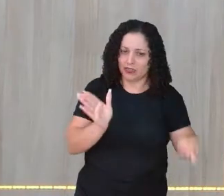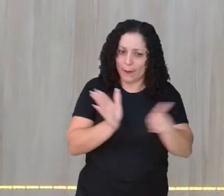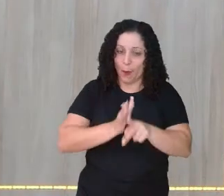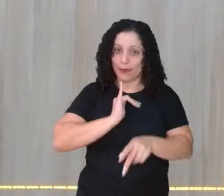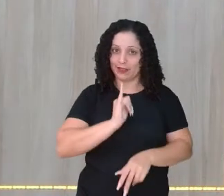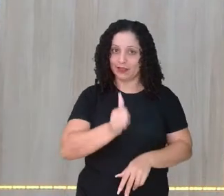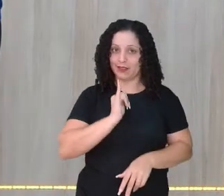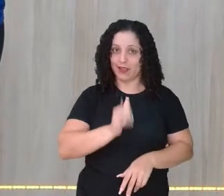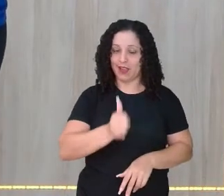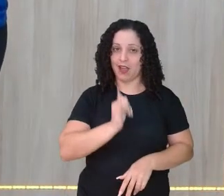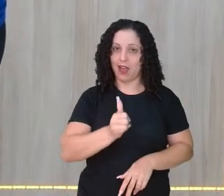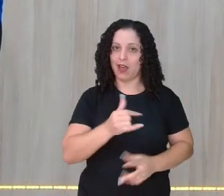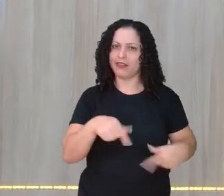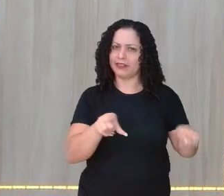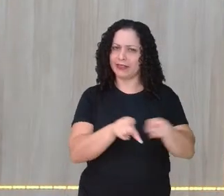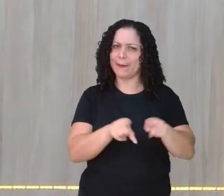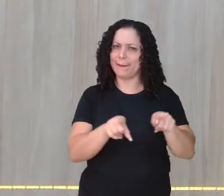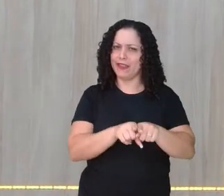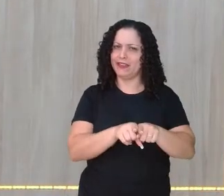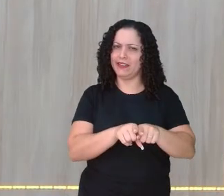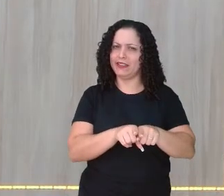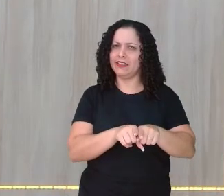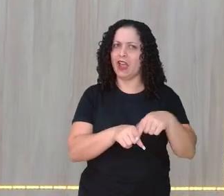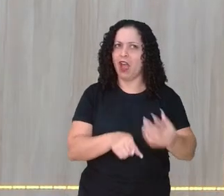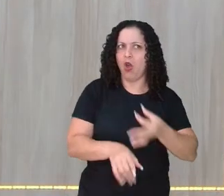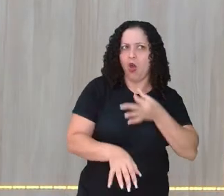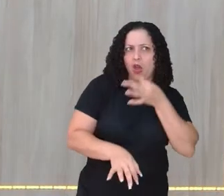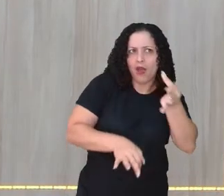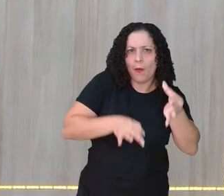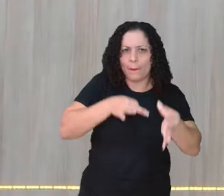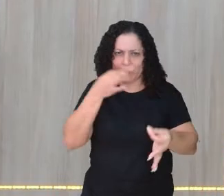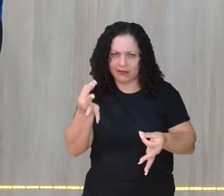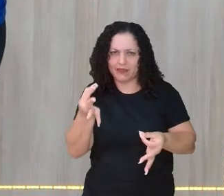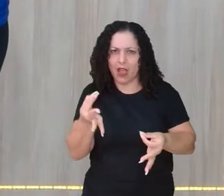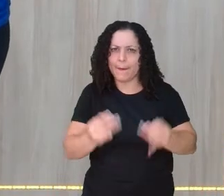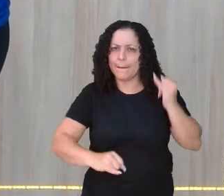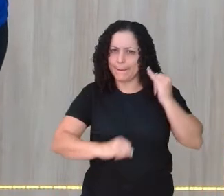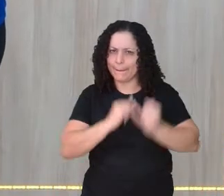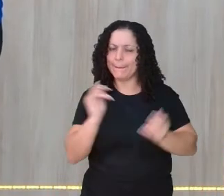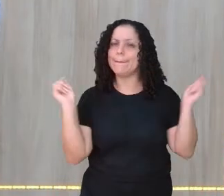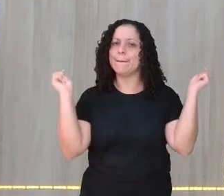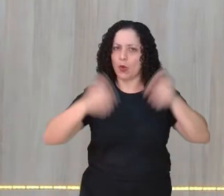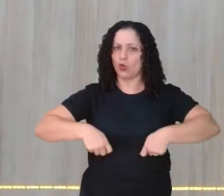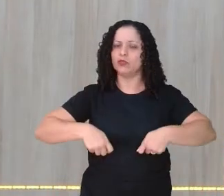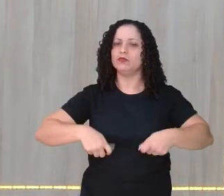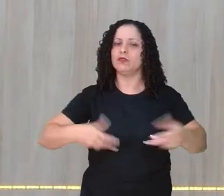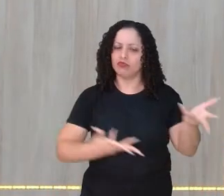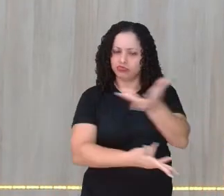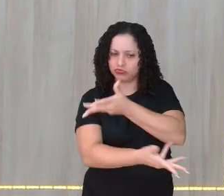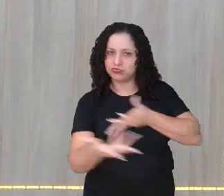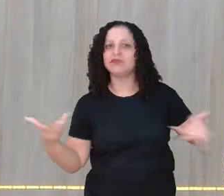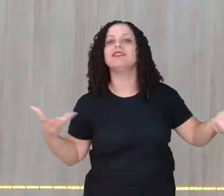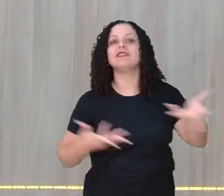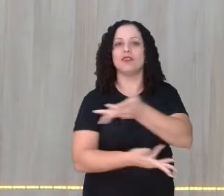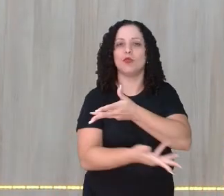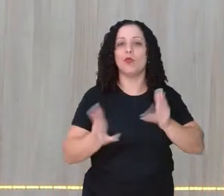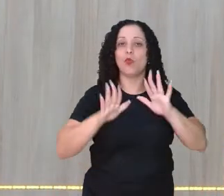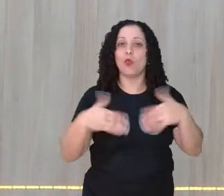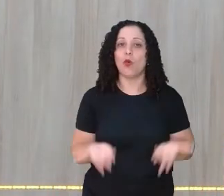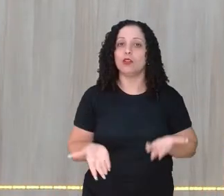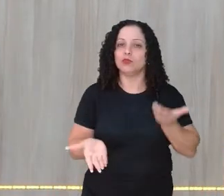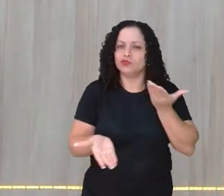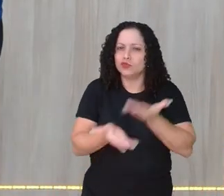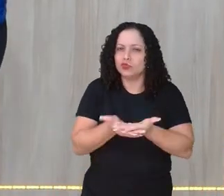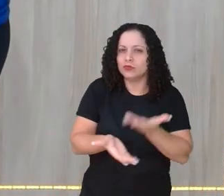narrar, ele pode também ter características do argumentar? Pode. O que é que acontece? Quando a gente vai estudar os gêneros